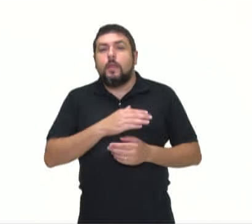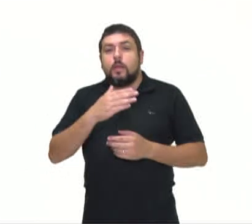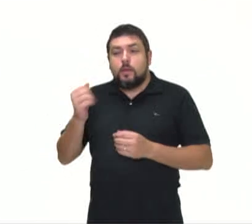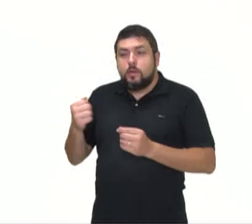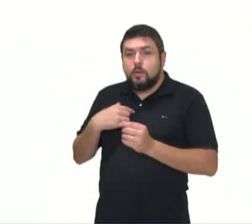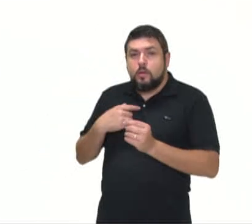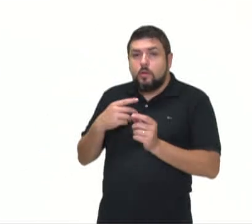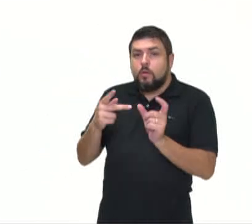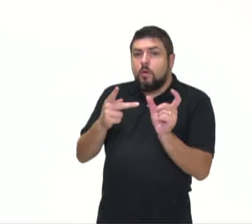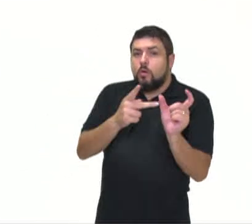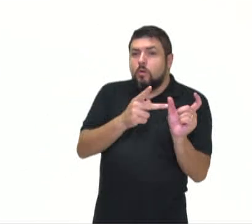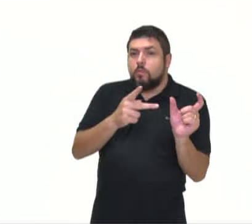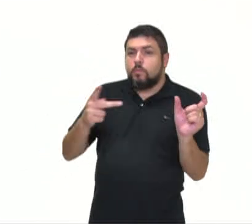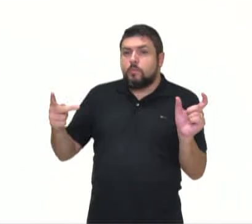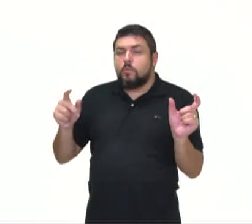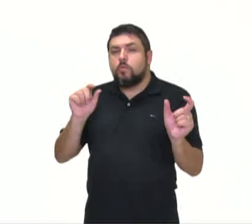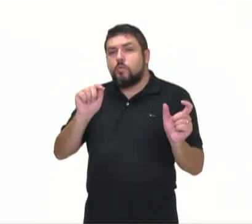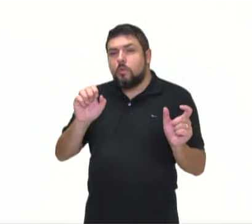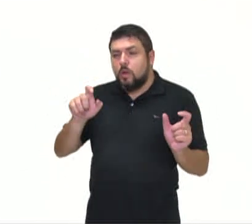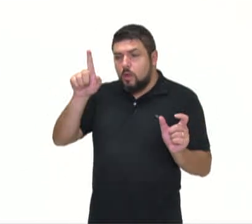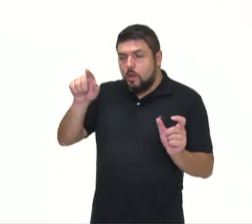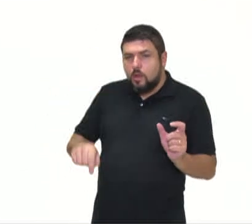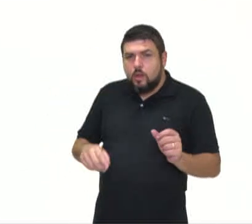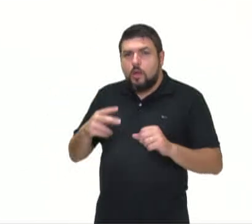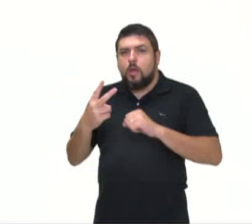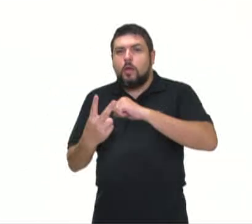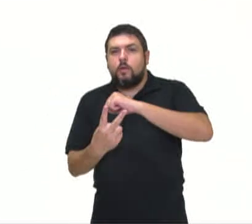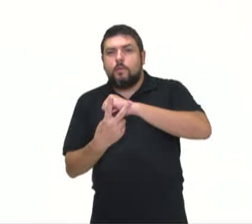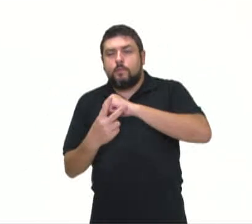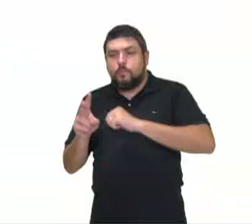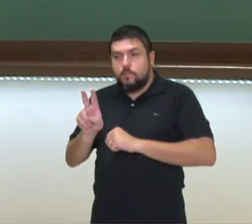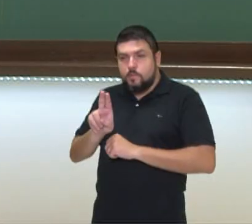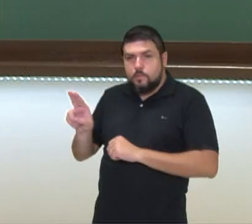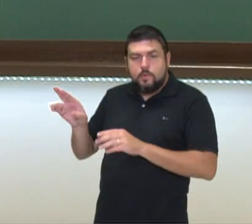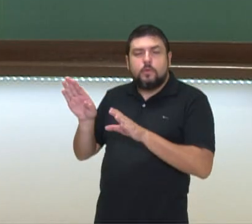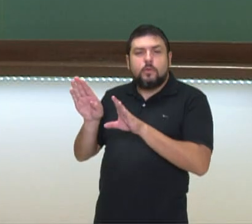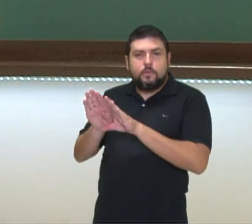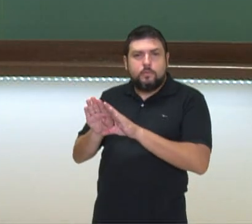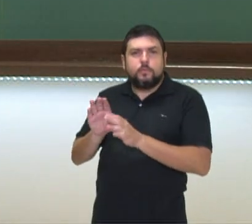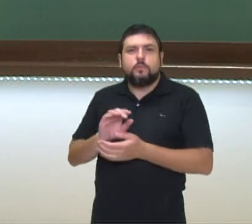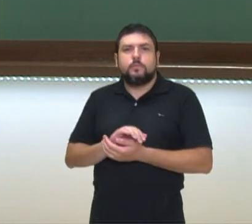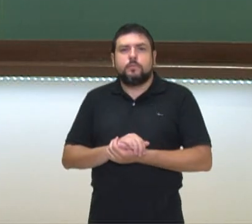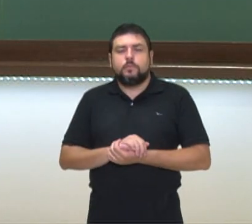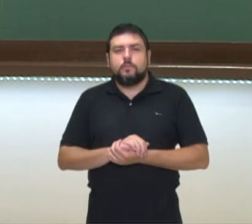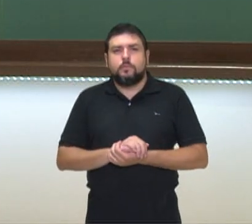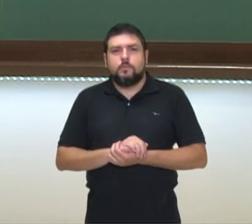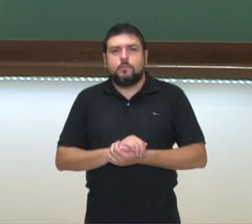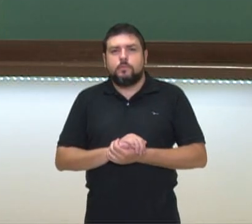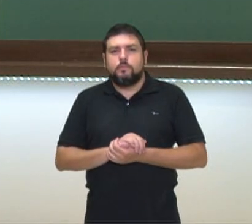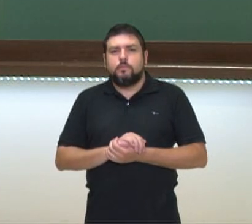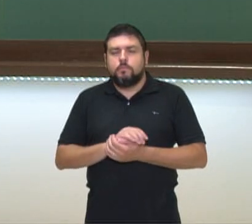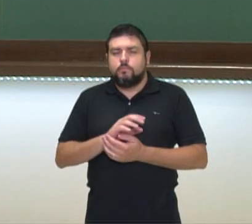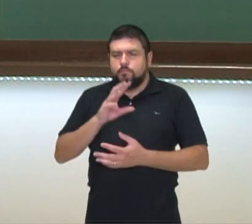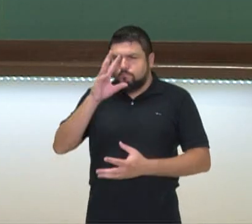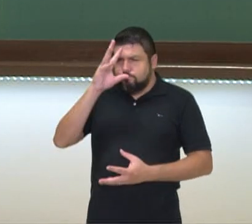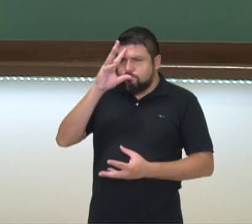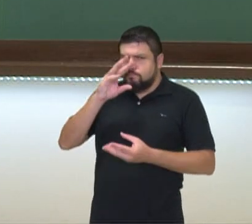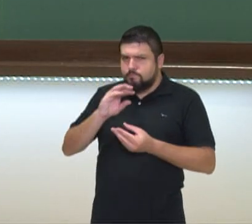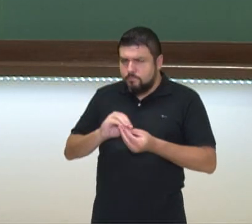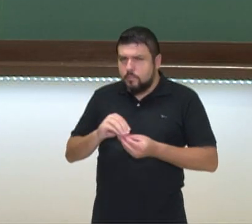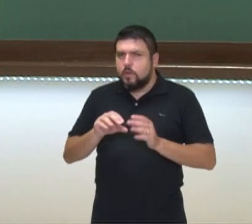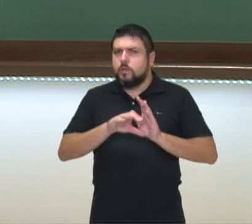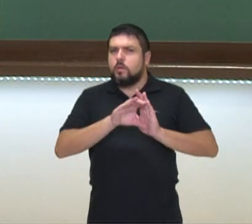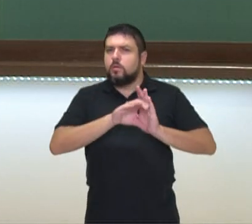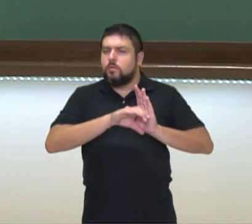predicativo. Trata-se de um predicado verbo nominal. Atente-se para esse conceito. Neste caso,